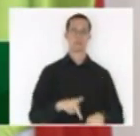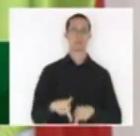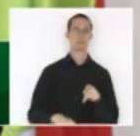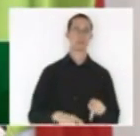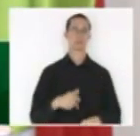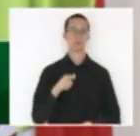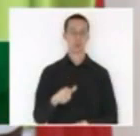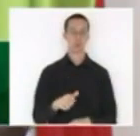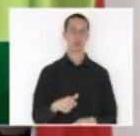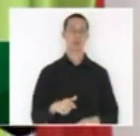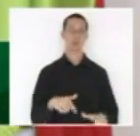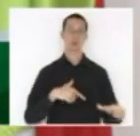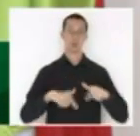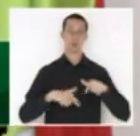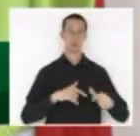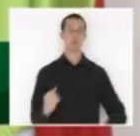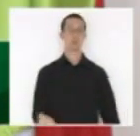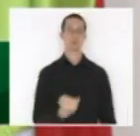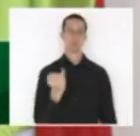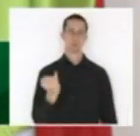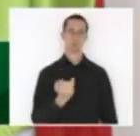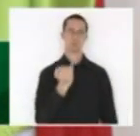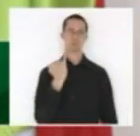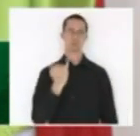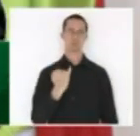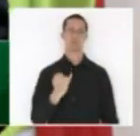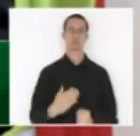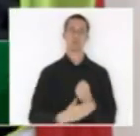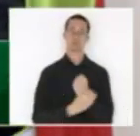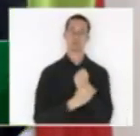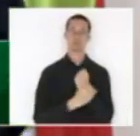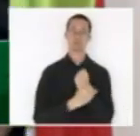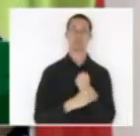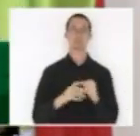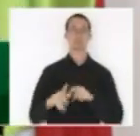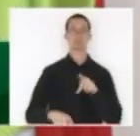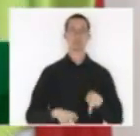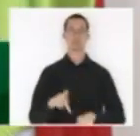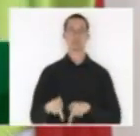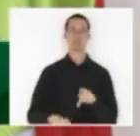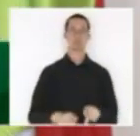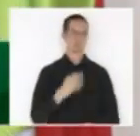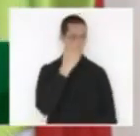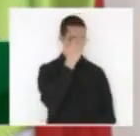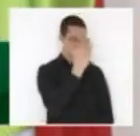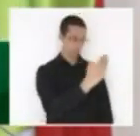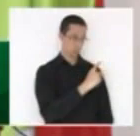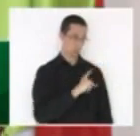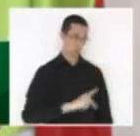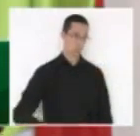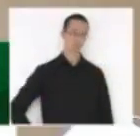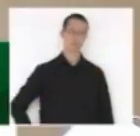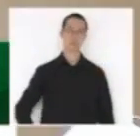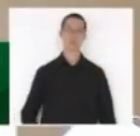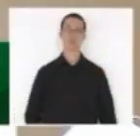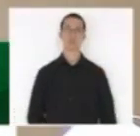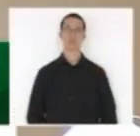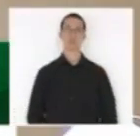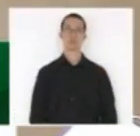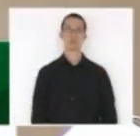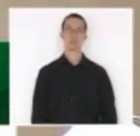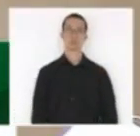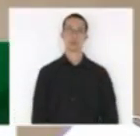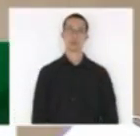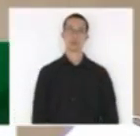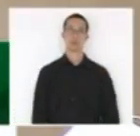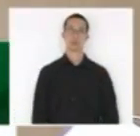fazem um importante papel para a segurança da nossa população. Obrigado, senhor presidente. Obrigado,